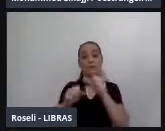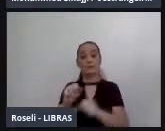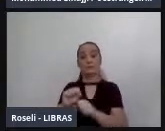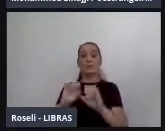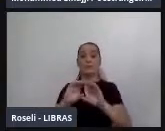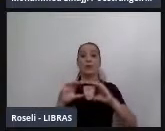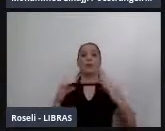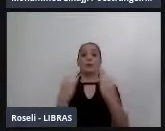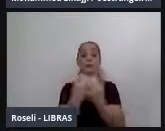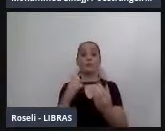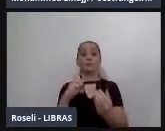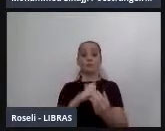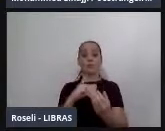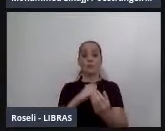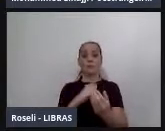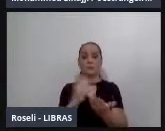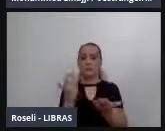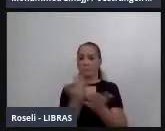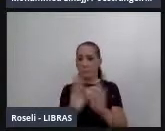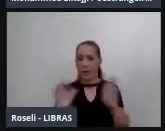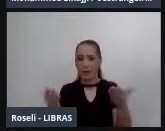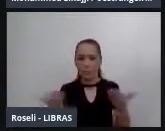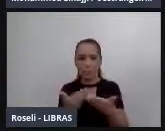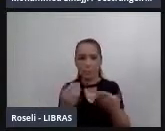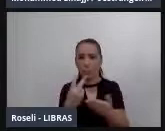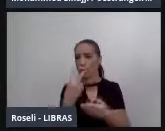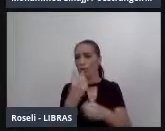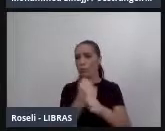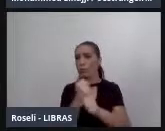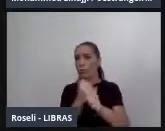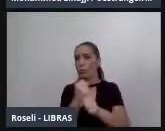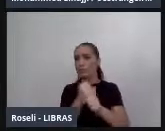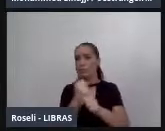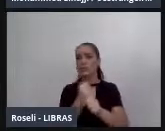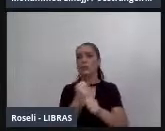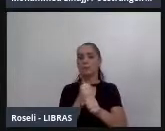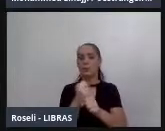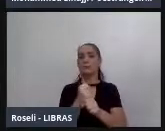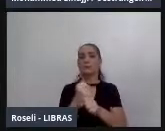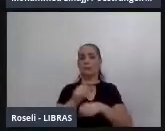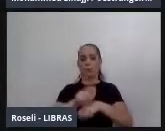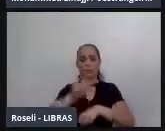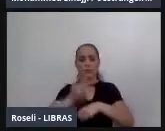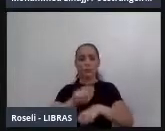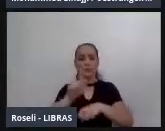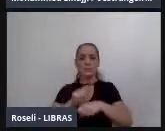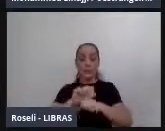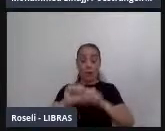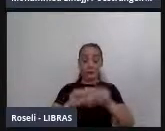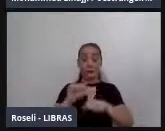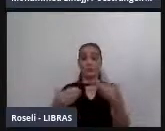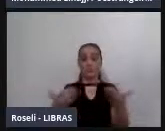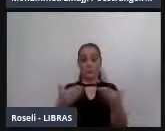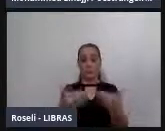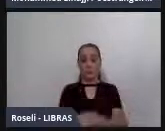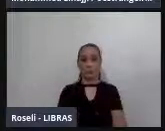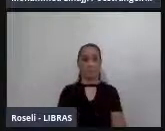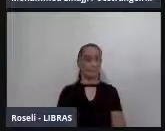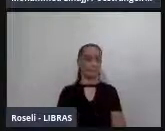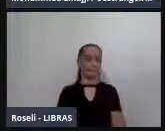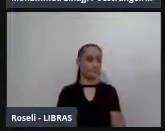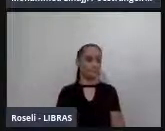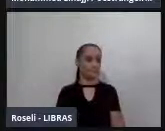agora, fim de 2 anos, né, de mandato, nós estamos atualizando a nossa comissão. O próximo.